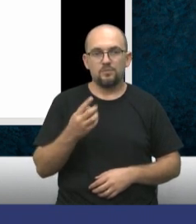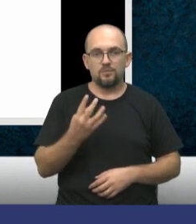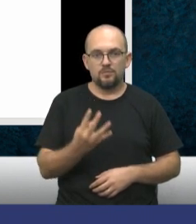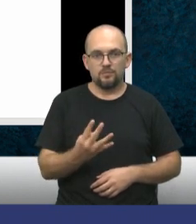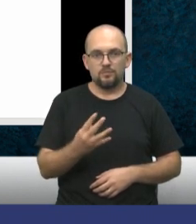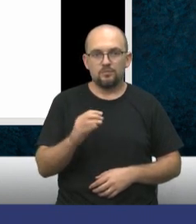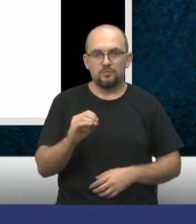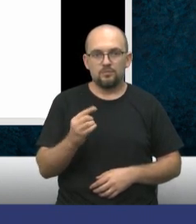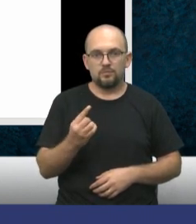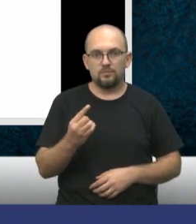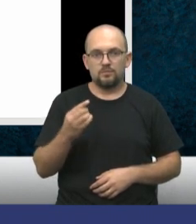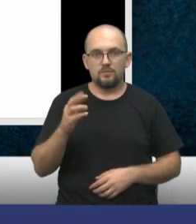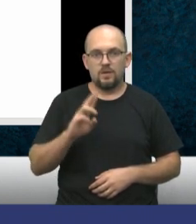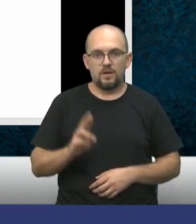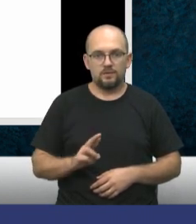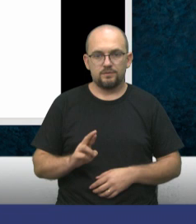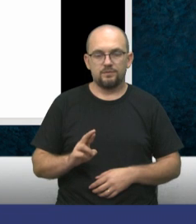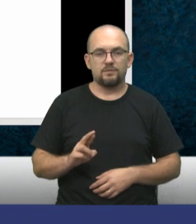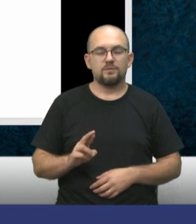579.121.401.